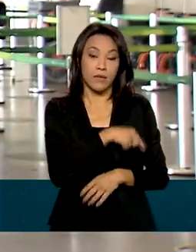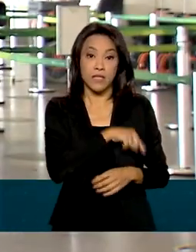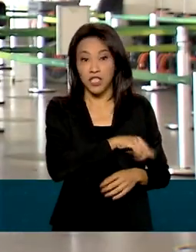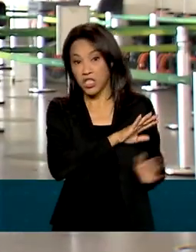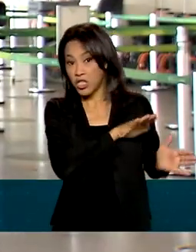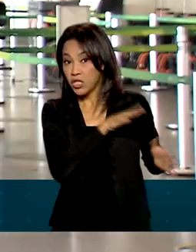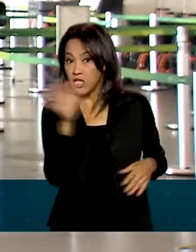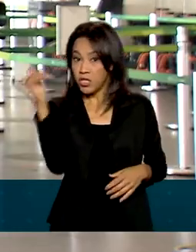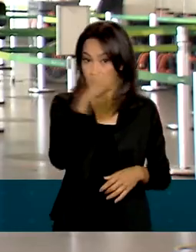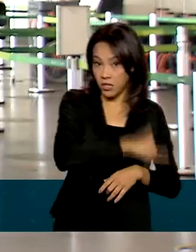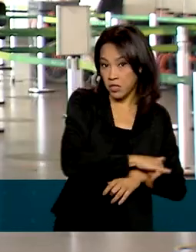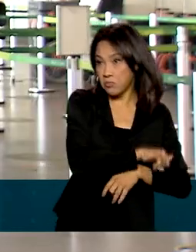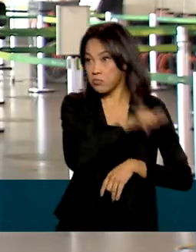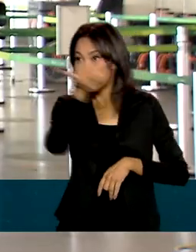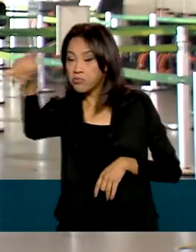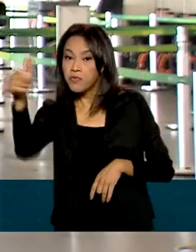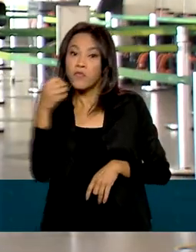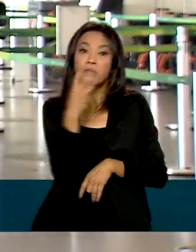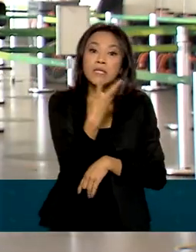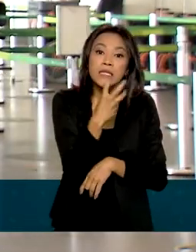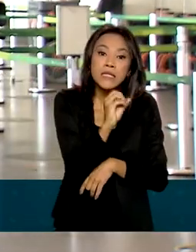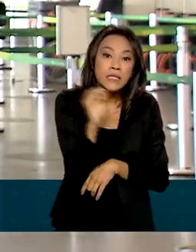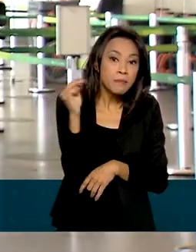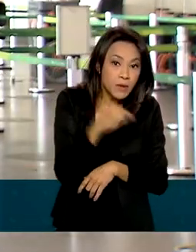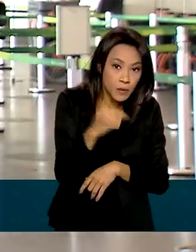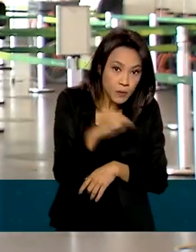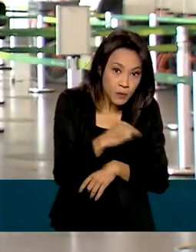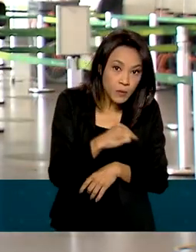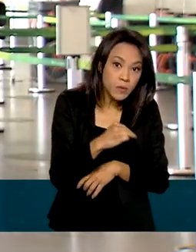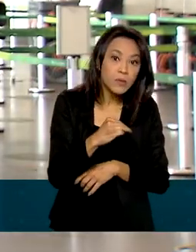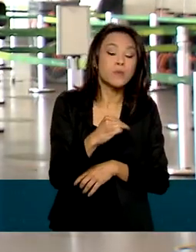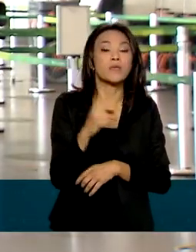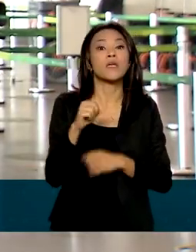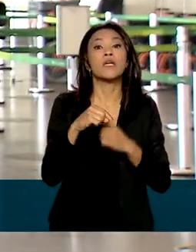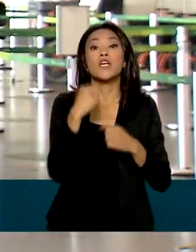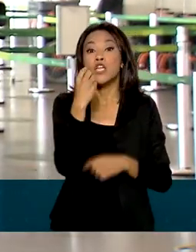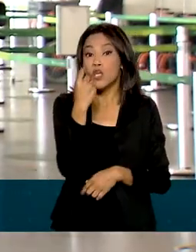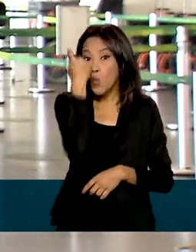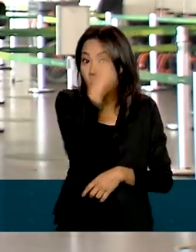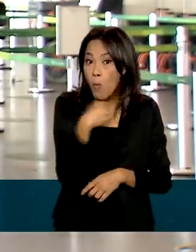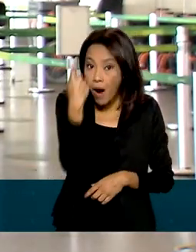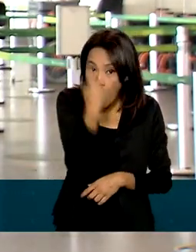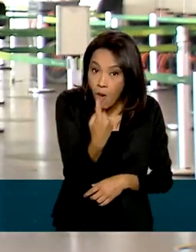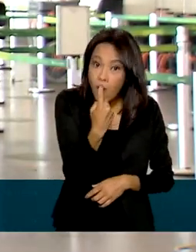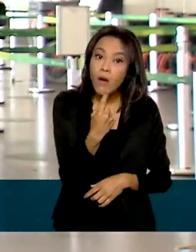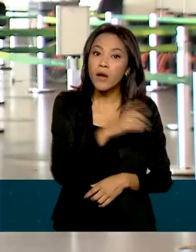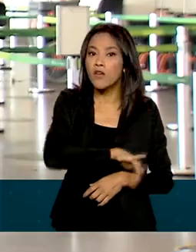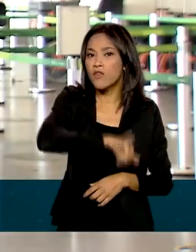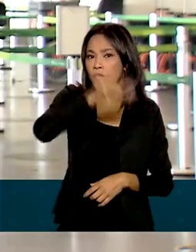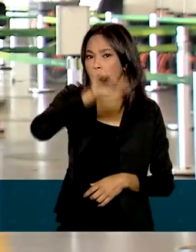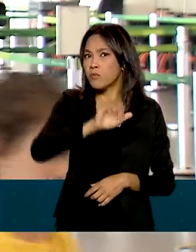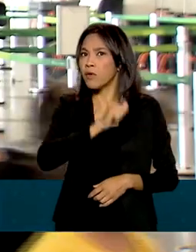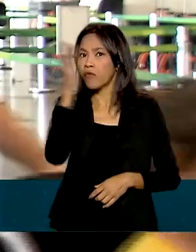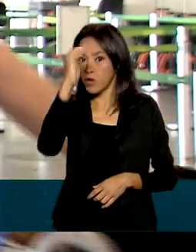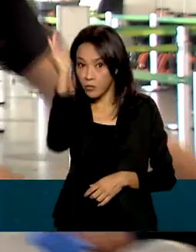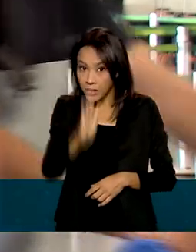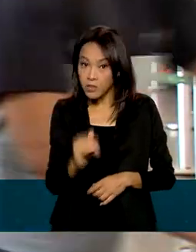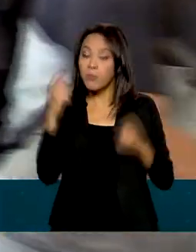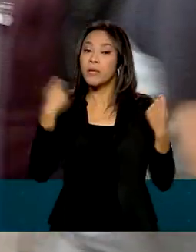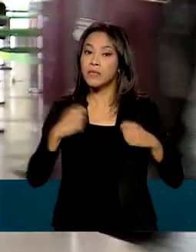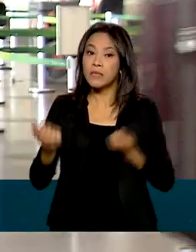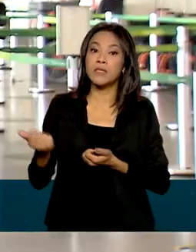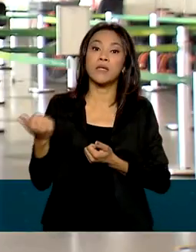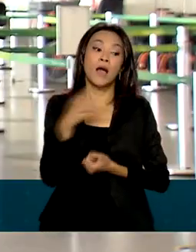for superior a 30 minutos nos voos domésticos e a 1 hora nos voos internacionais, a empresa aérea também precisa oferecer a opção